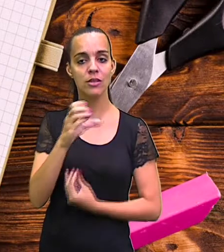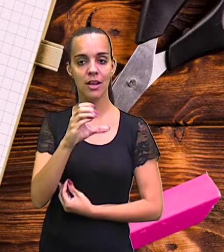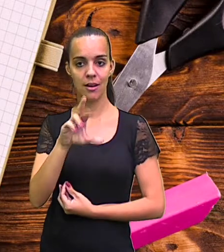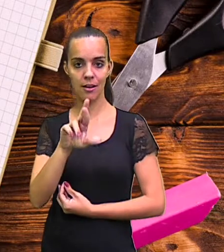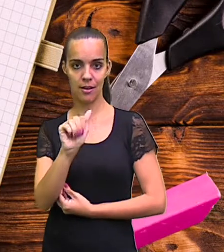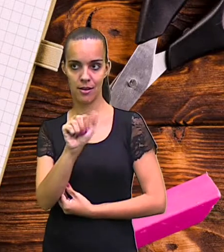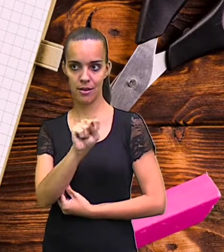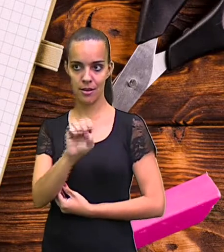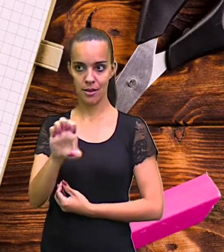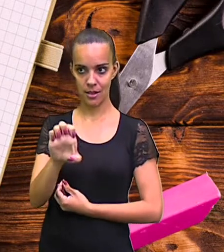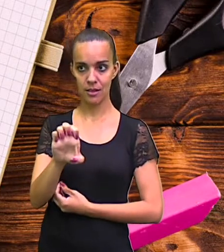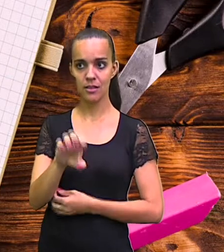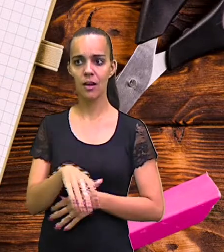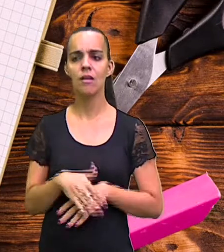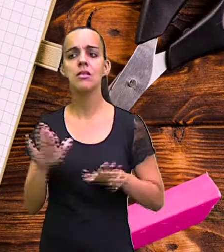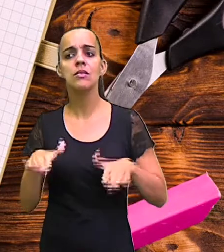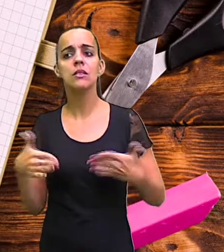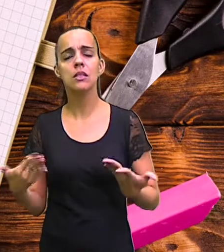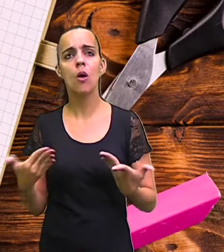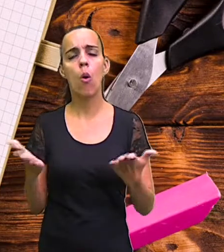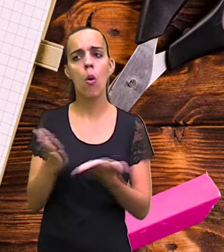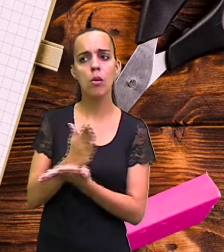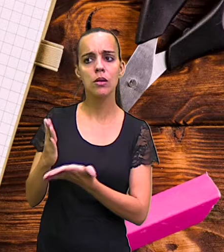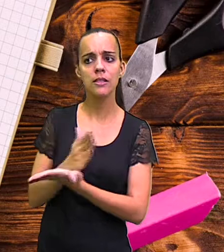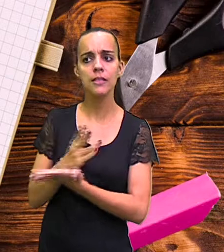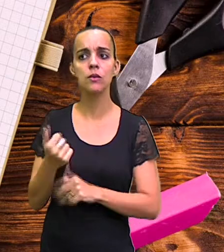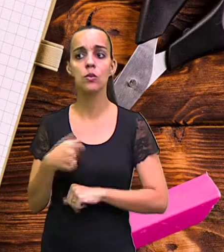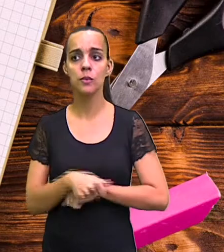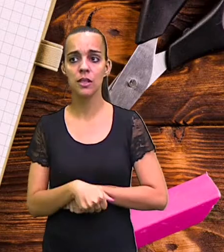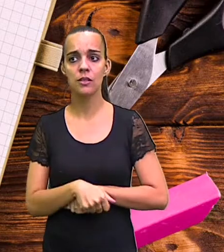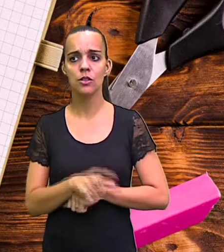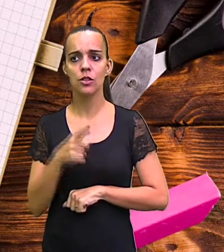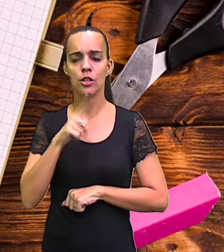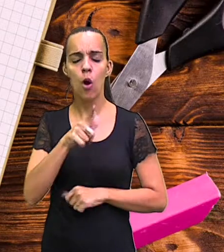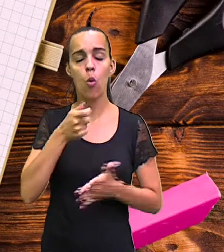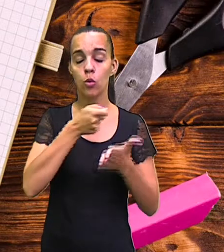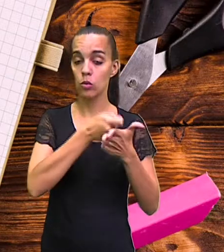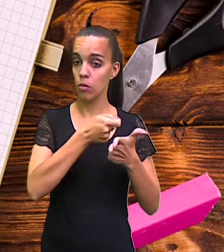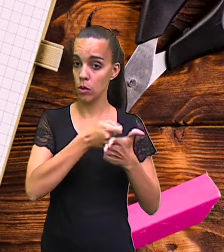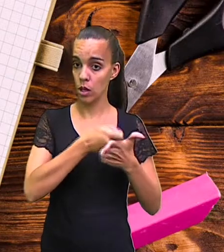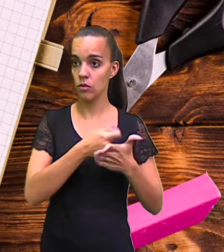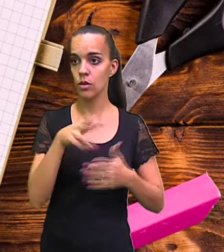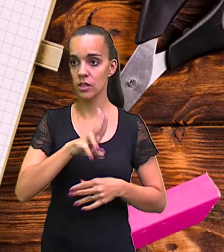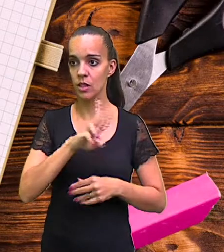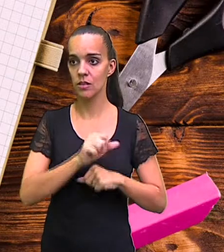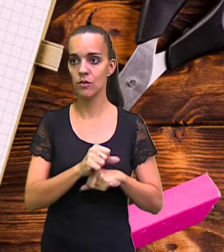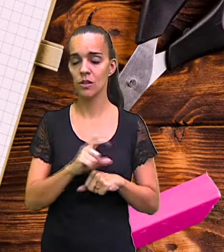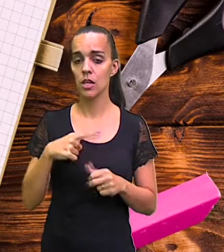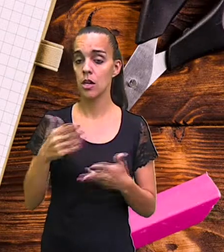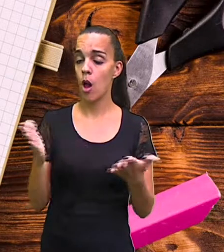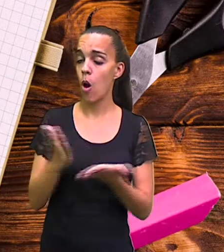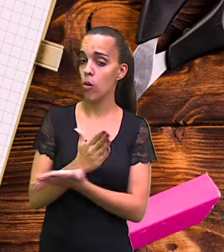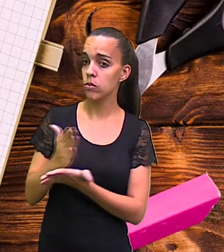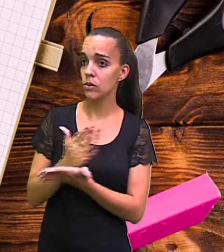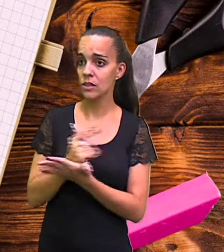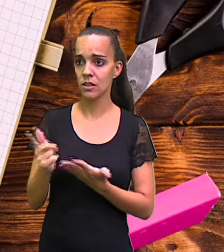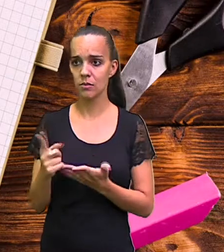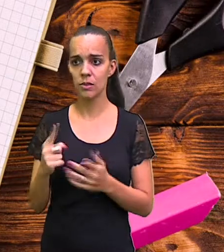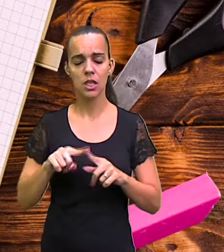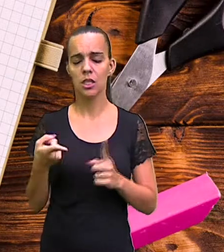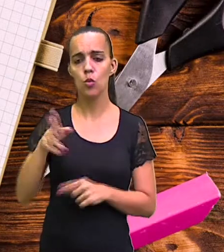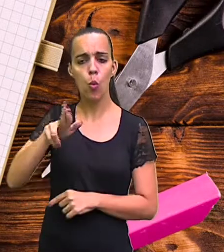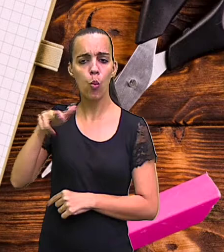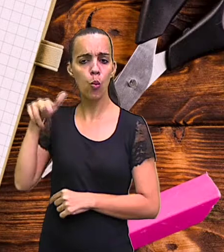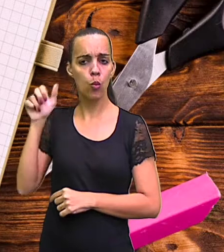crase. Nós veremos os casos em que ela é obrigatória, aqueles casos em que nunca